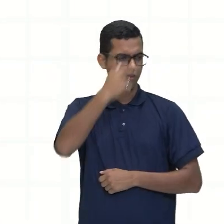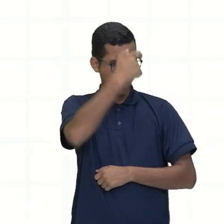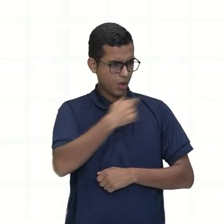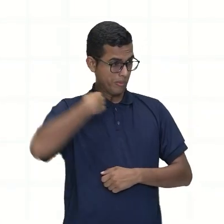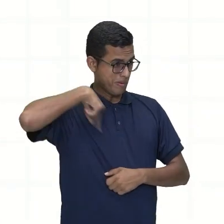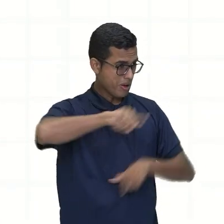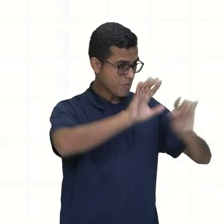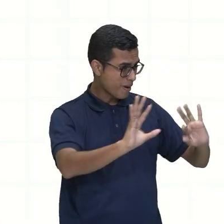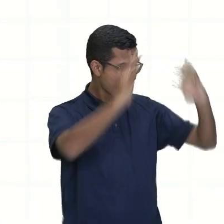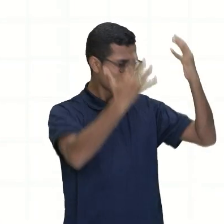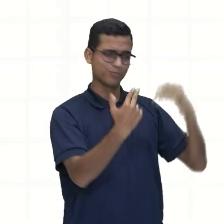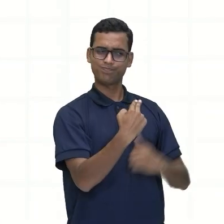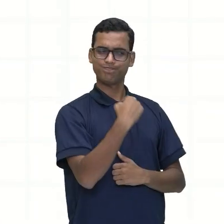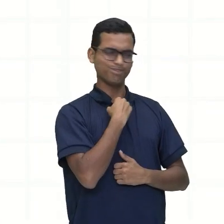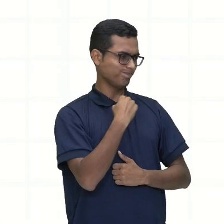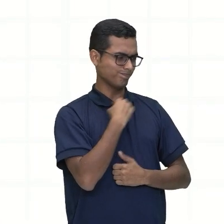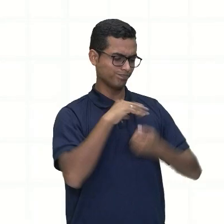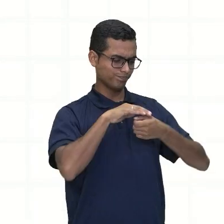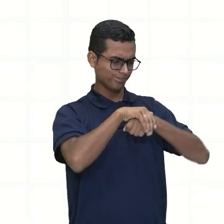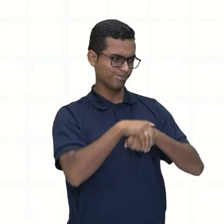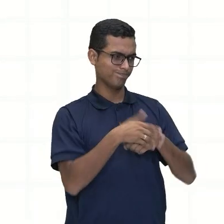Tonight significa esta noite.